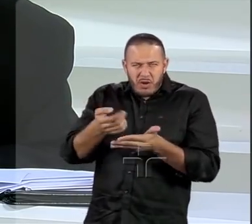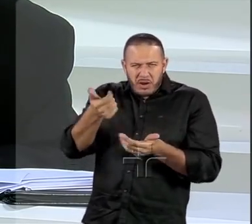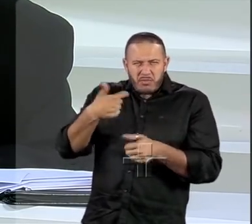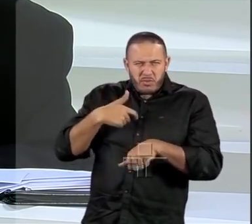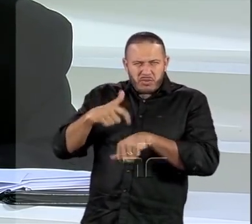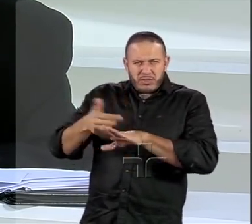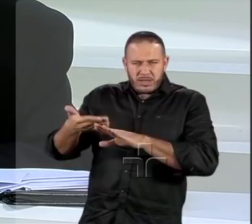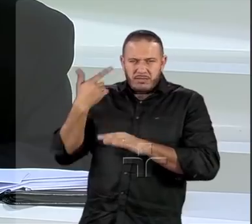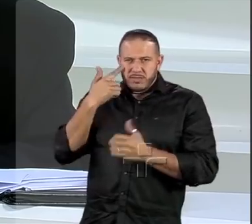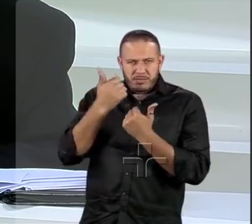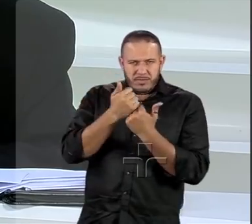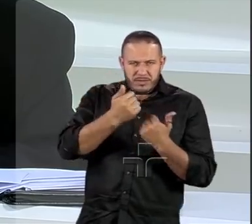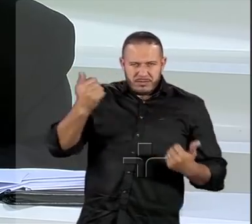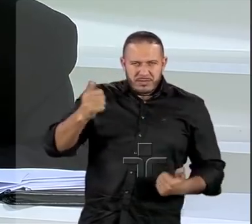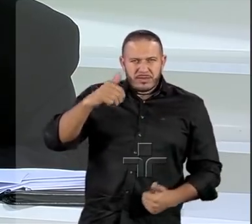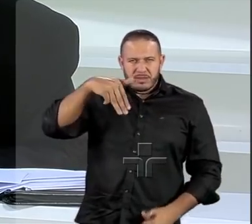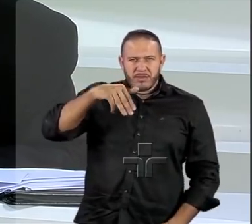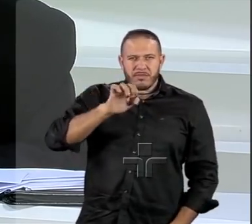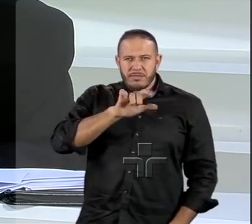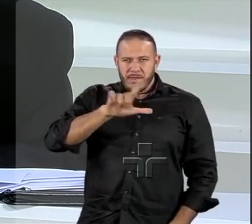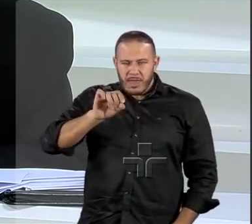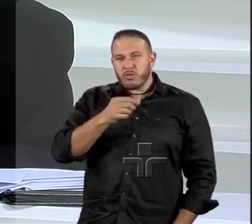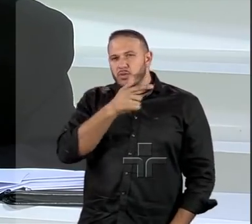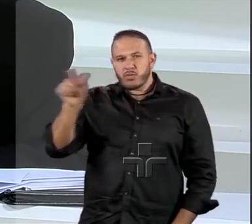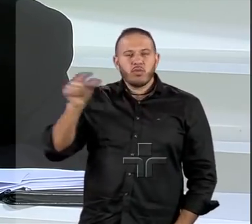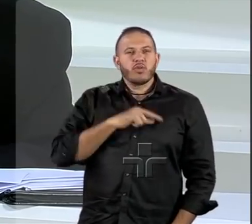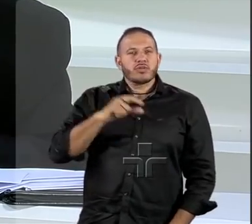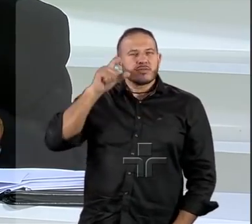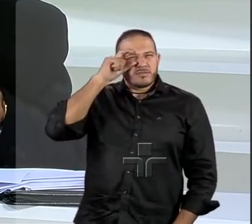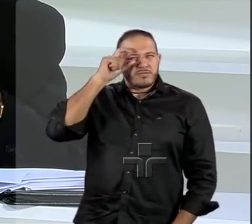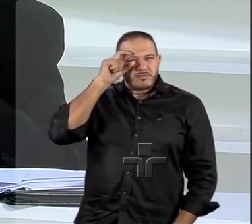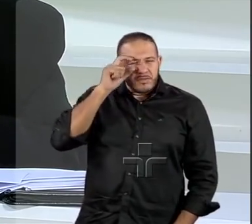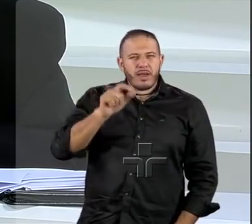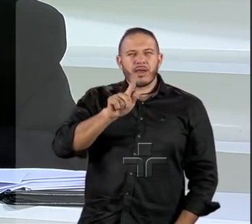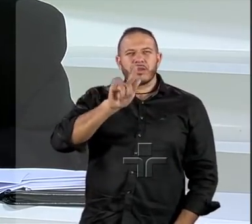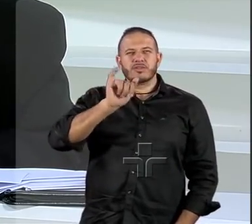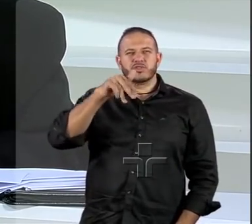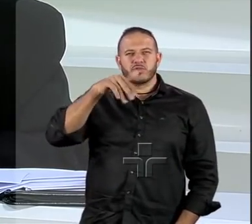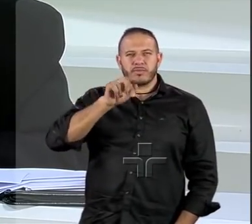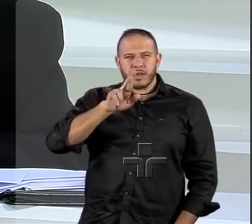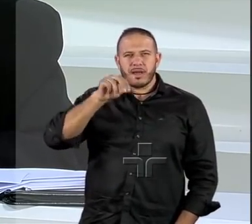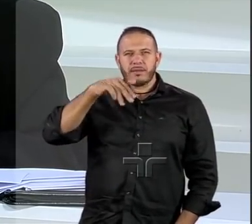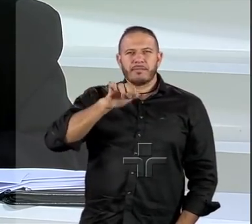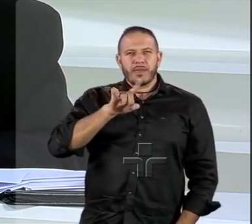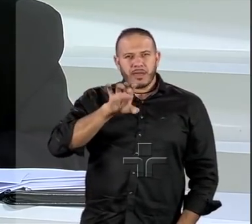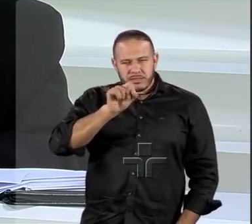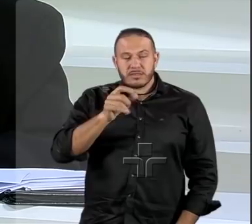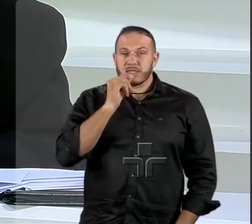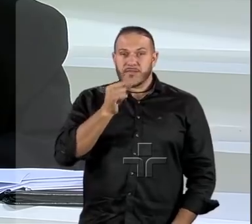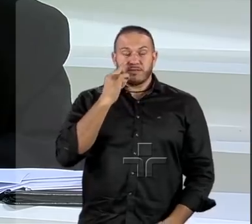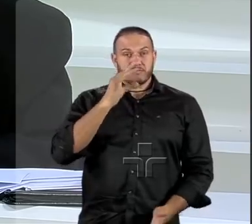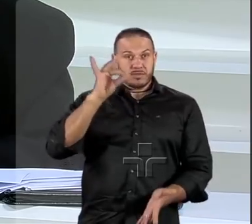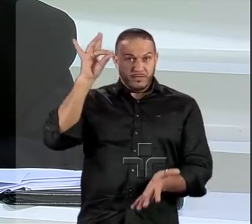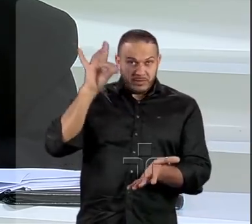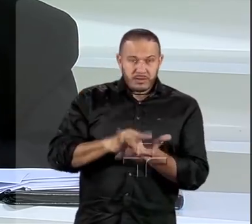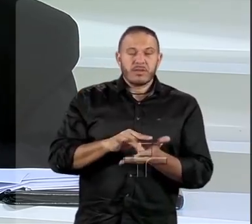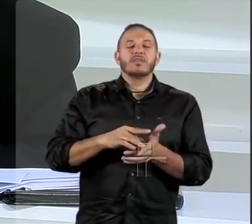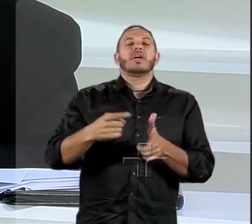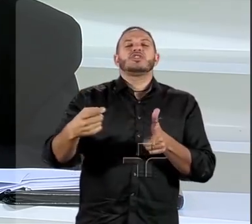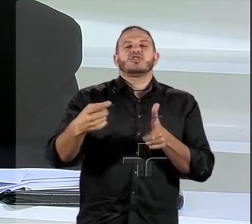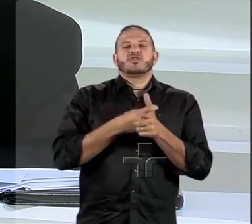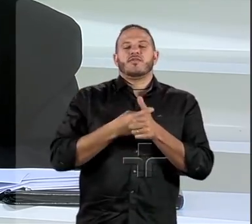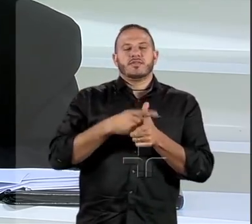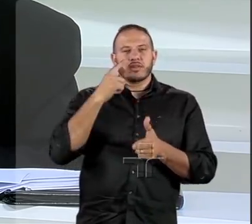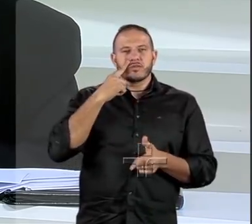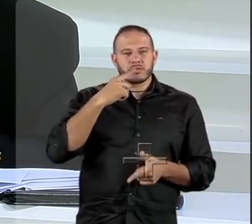recentemente, o ministro Marco Aurélio Mello e o ministro Gilmar Mendes deram, então, o veredito final da dívida dos planos de